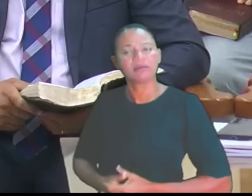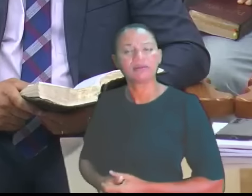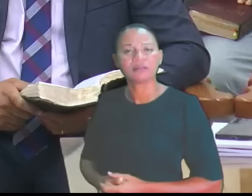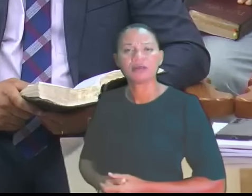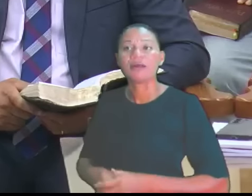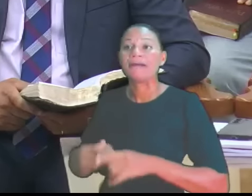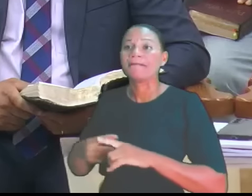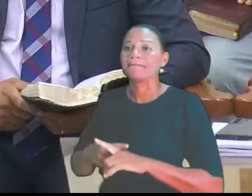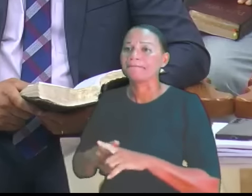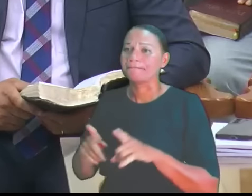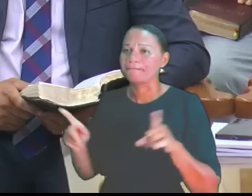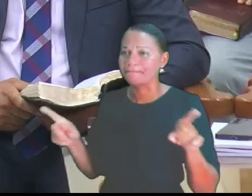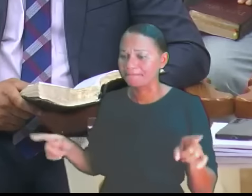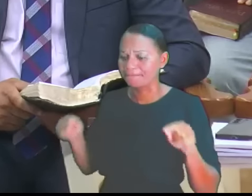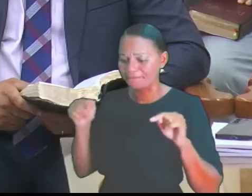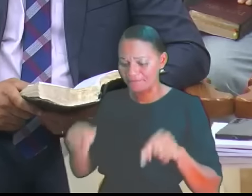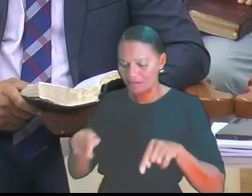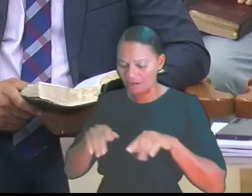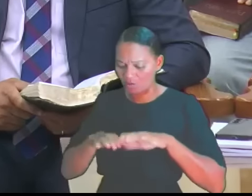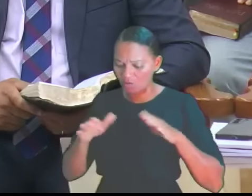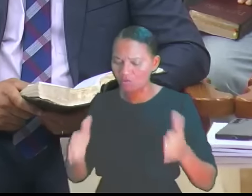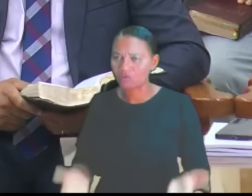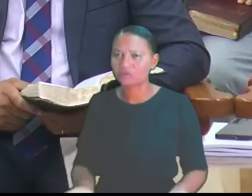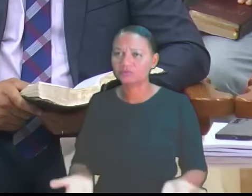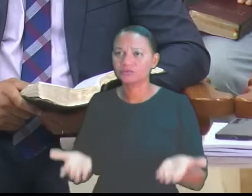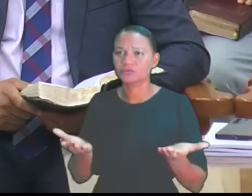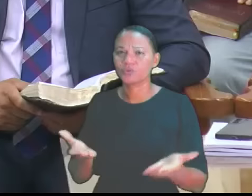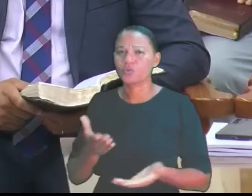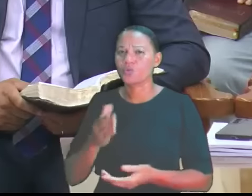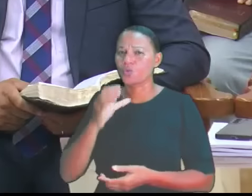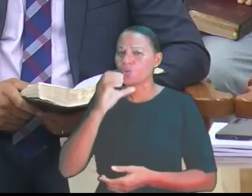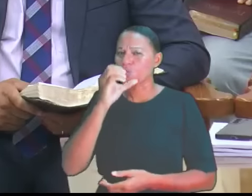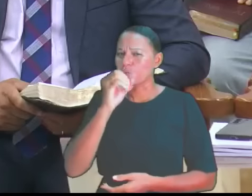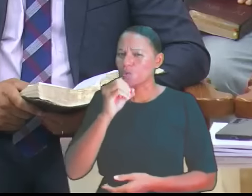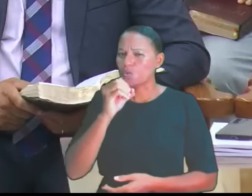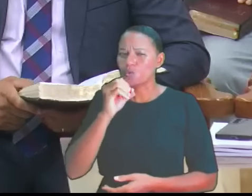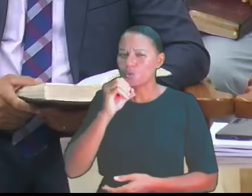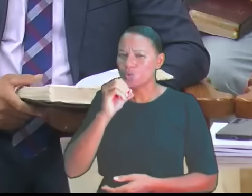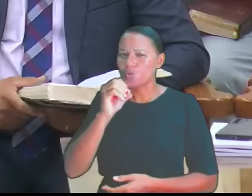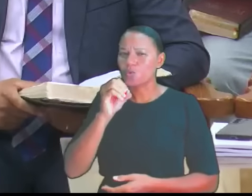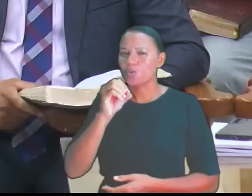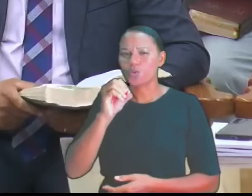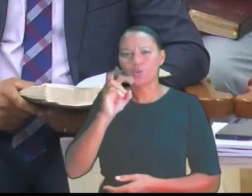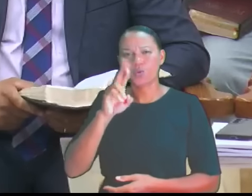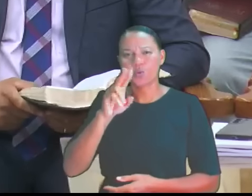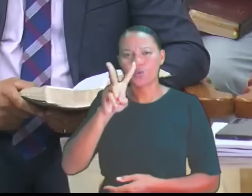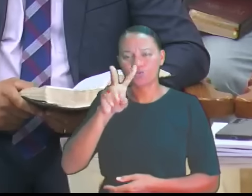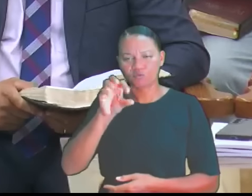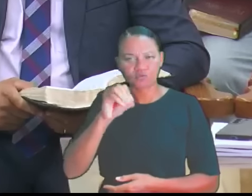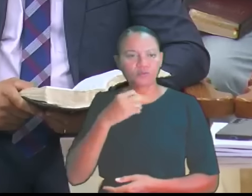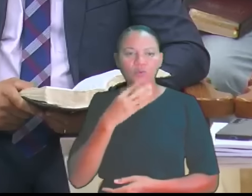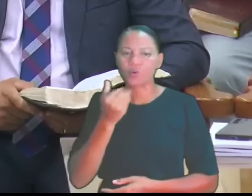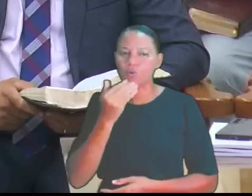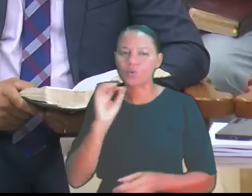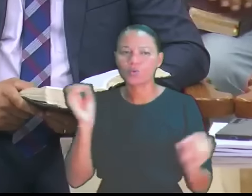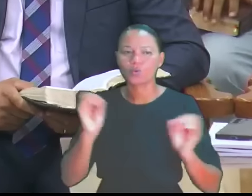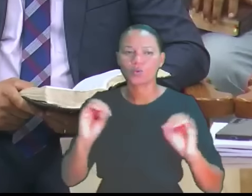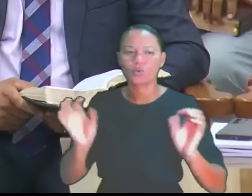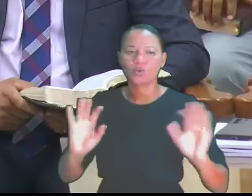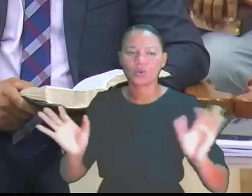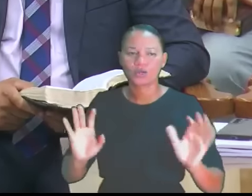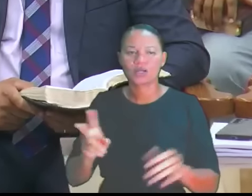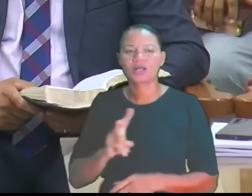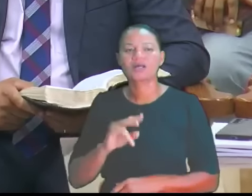Mas aquilo que é do altar, corvo não come, irmão. Olha para o seu irmão e diga: pode fechar teu biquinho, você só